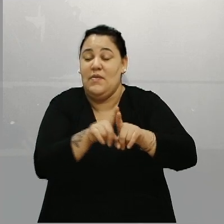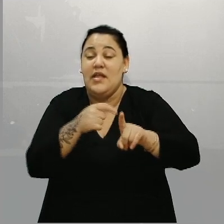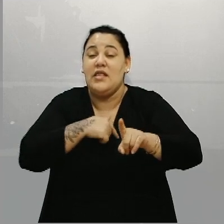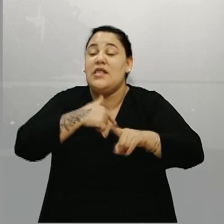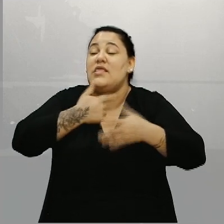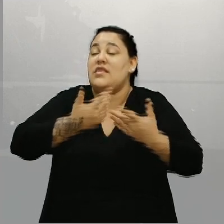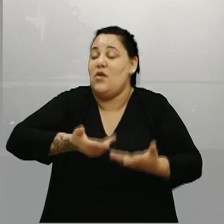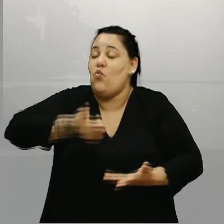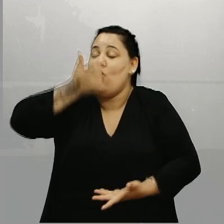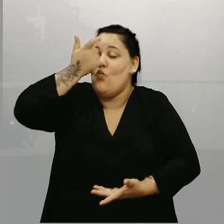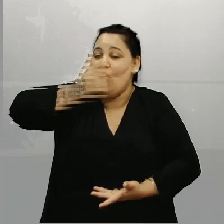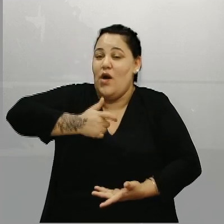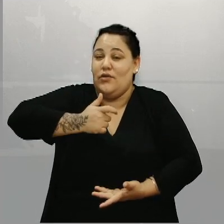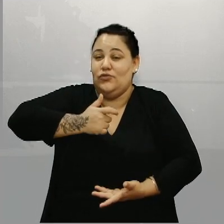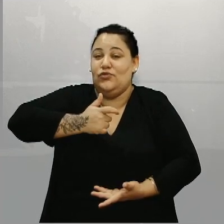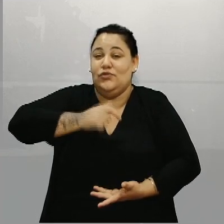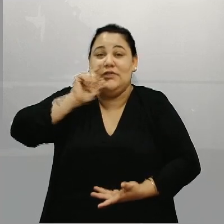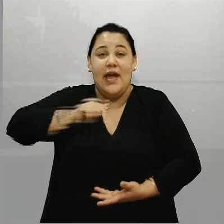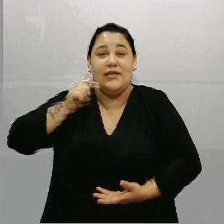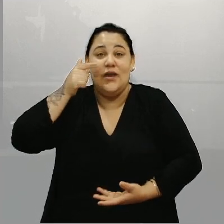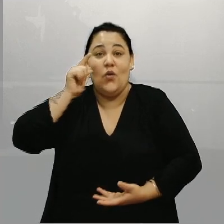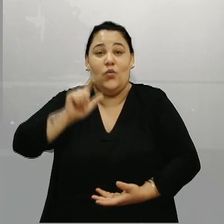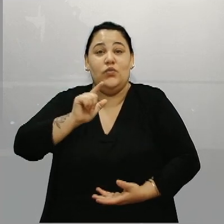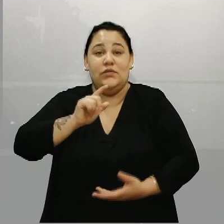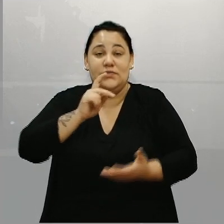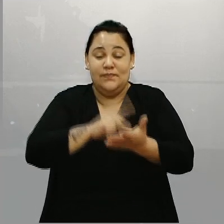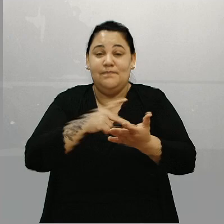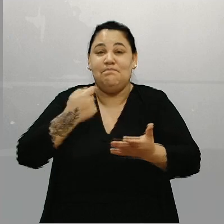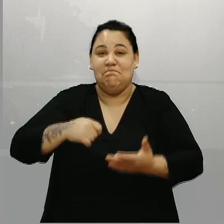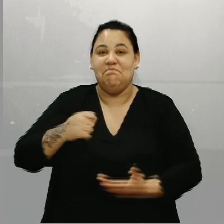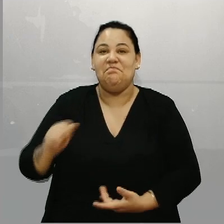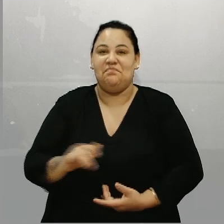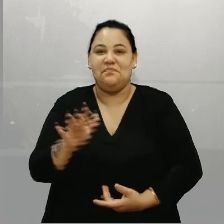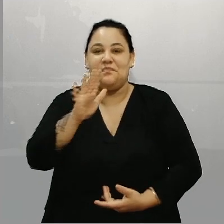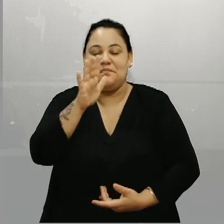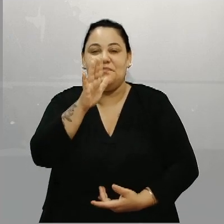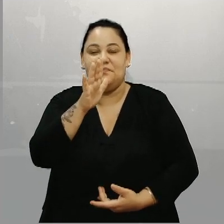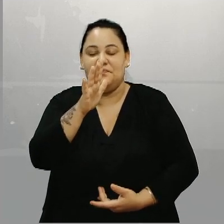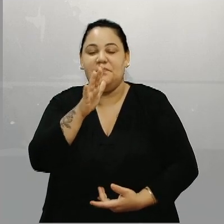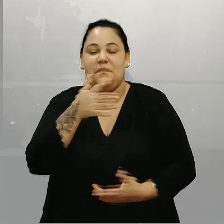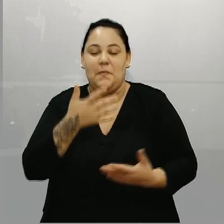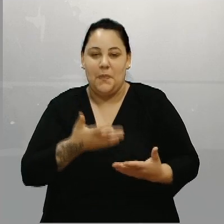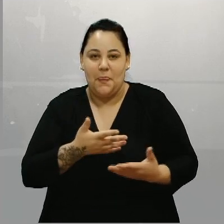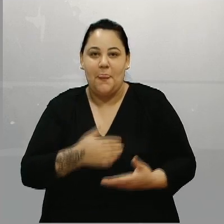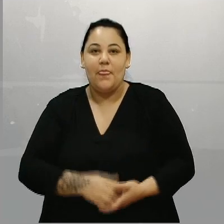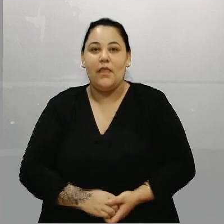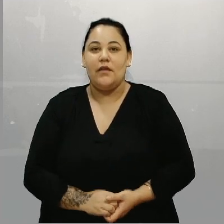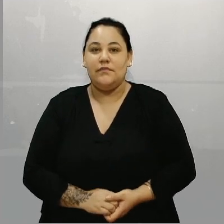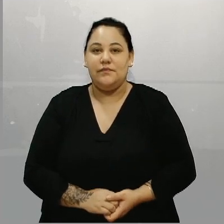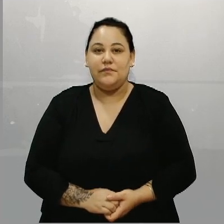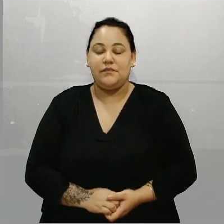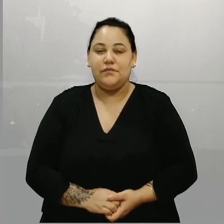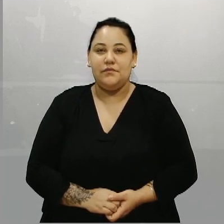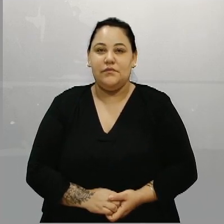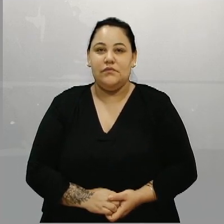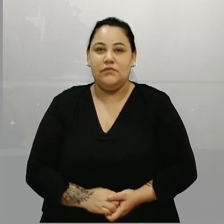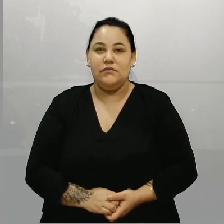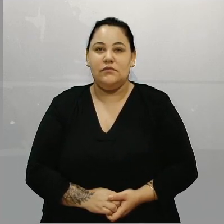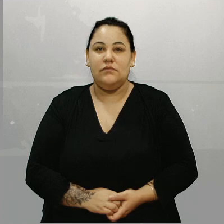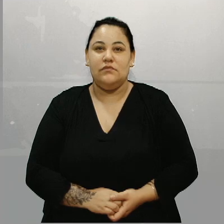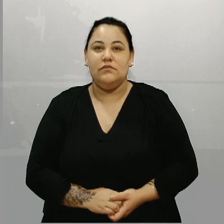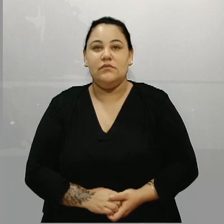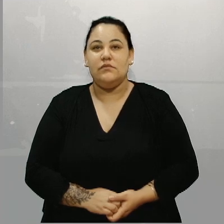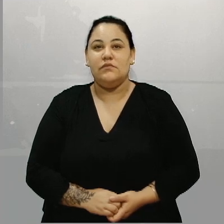acho que esta conquista ela tem que ser valorizada pelo o que ela se deu através